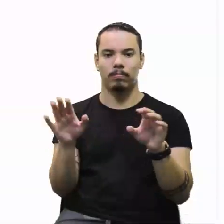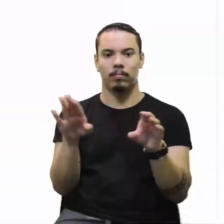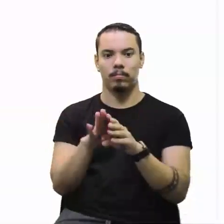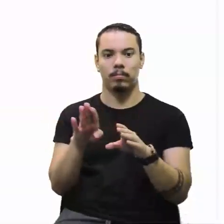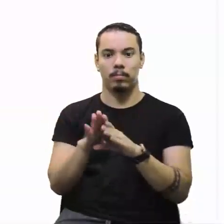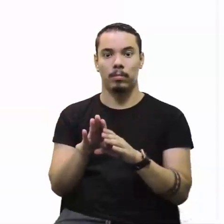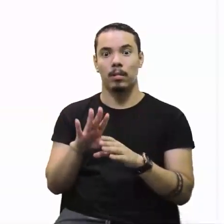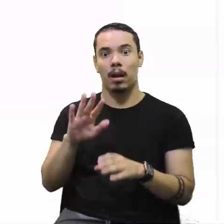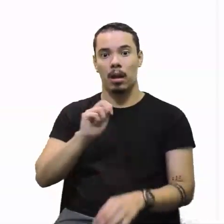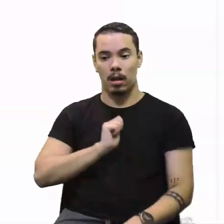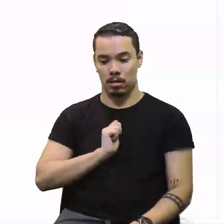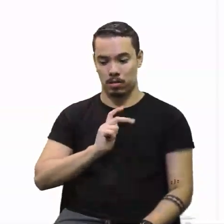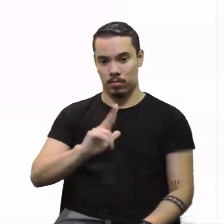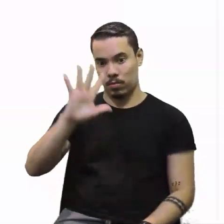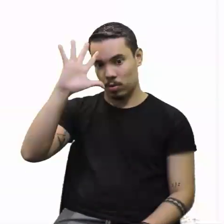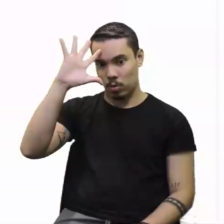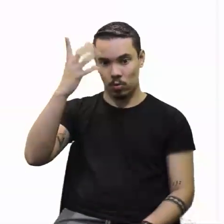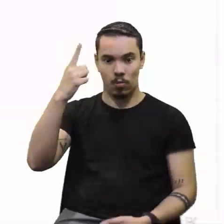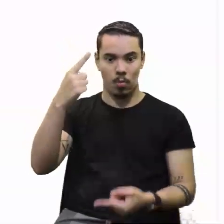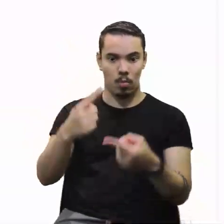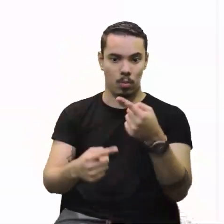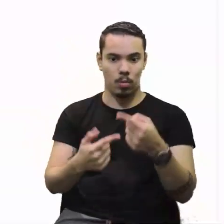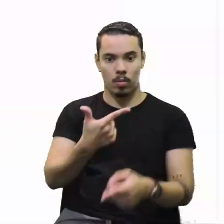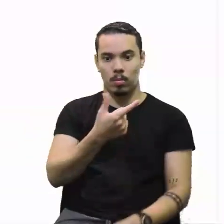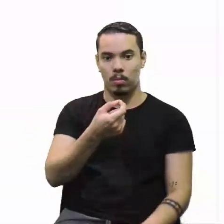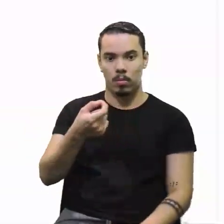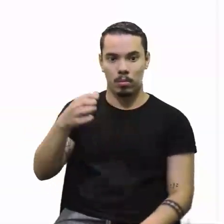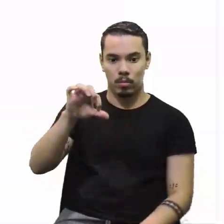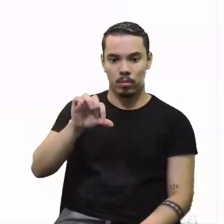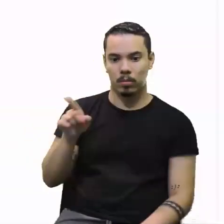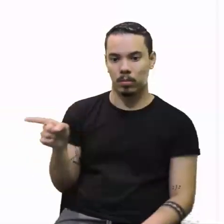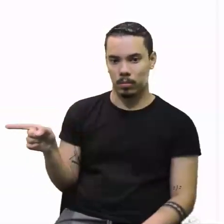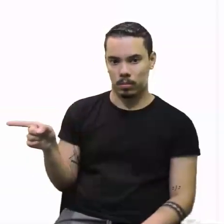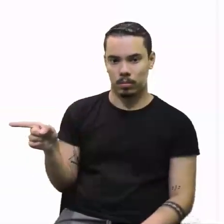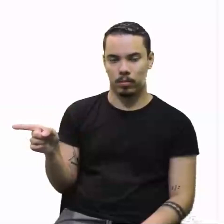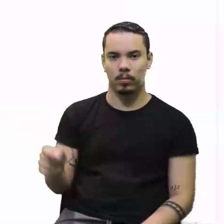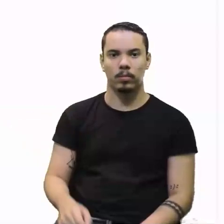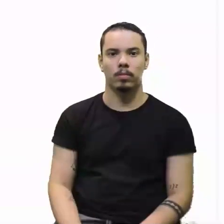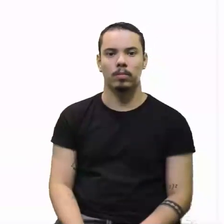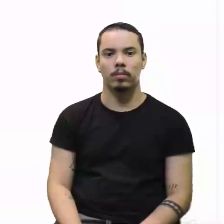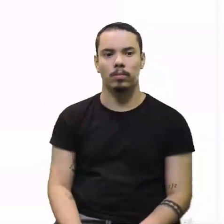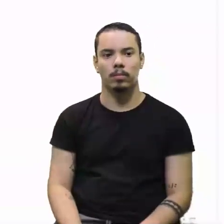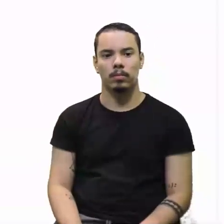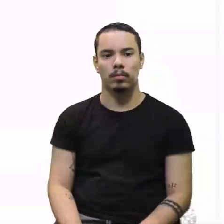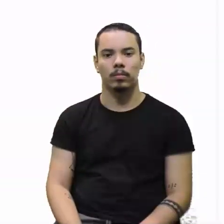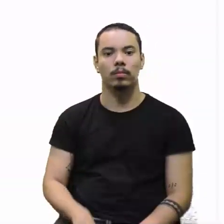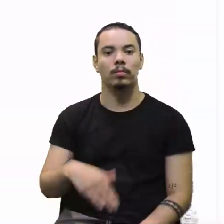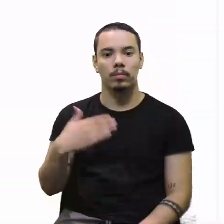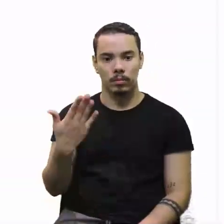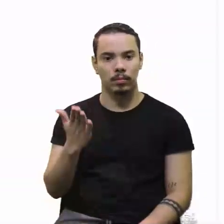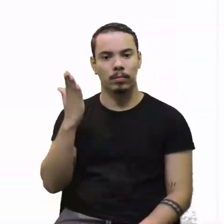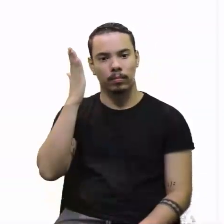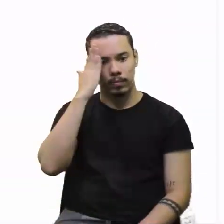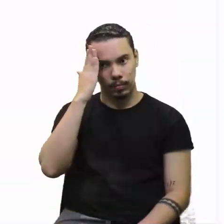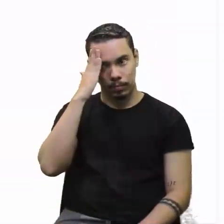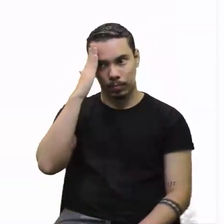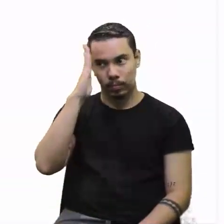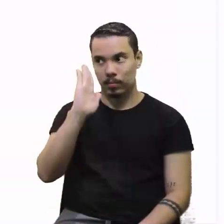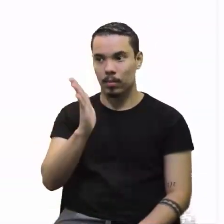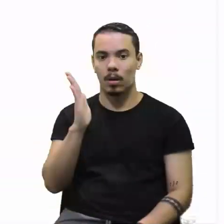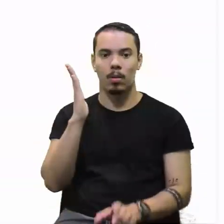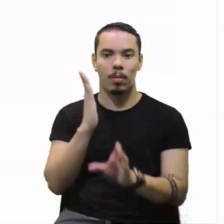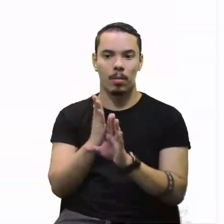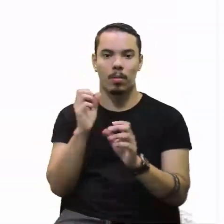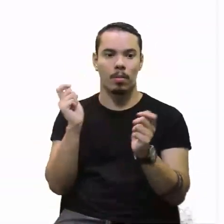Anvisa resolveu proibir, né, em 2009, até que enfim, certo? Então, radiação ionizante. Por isso,